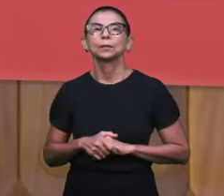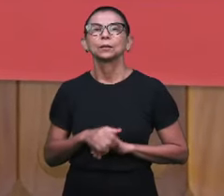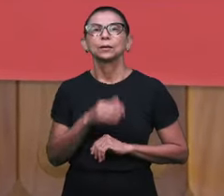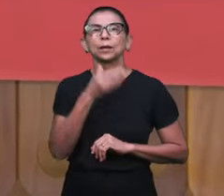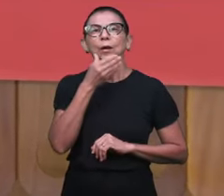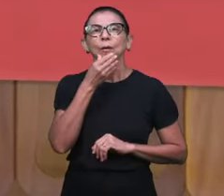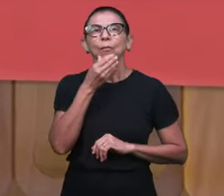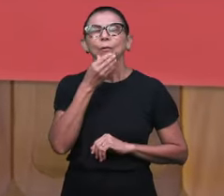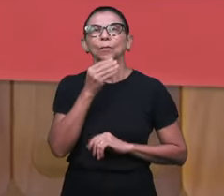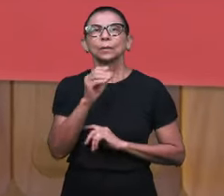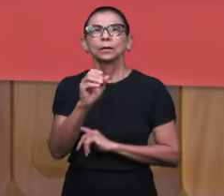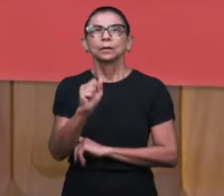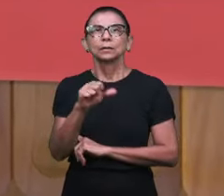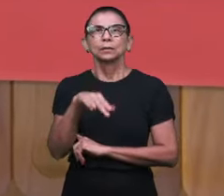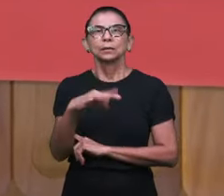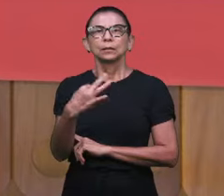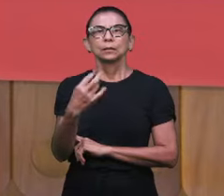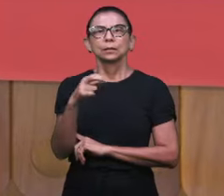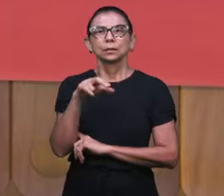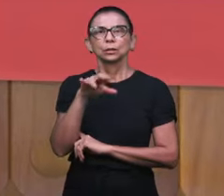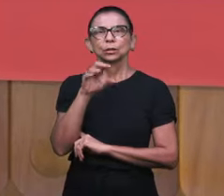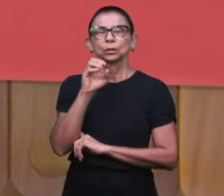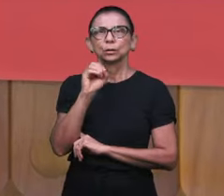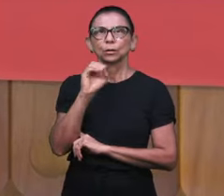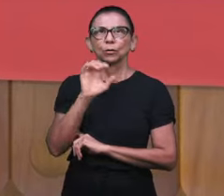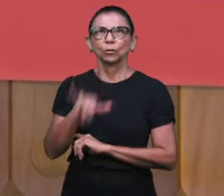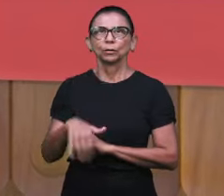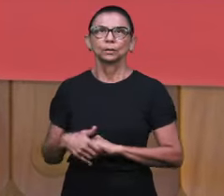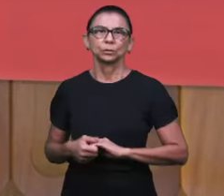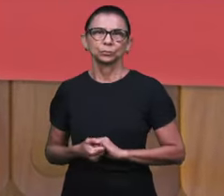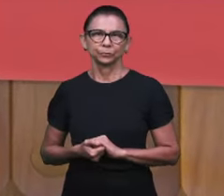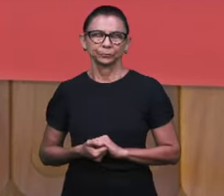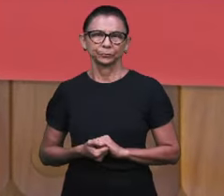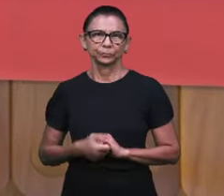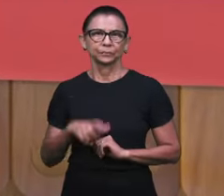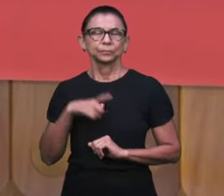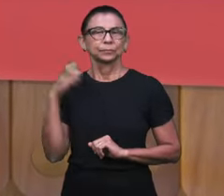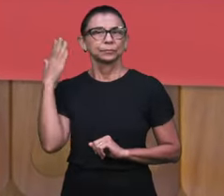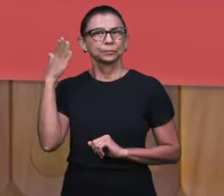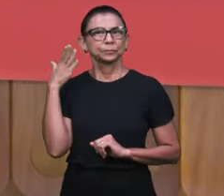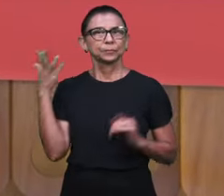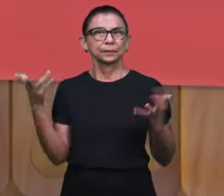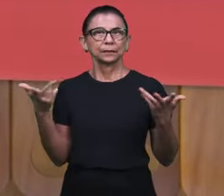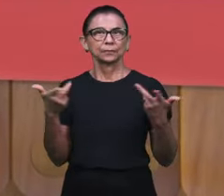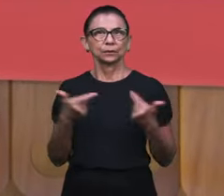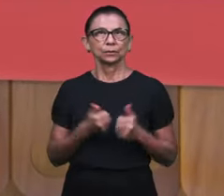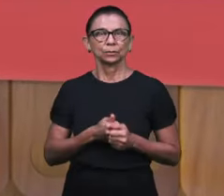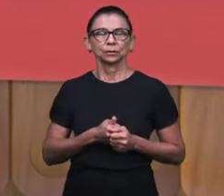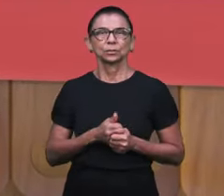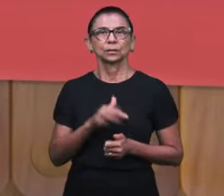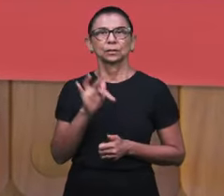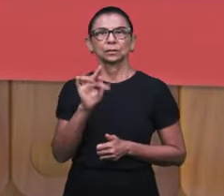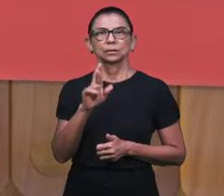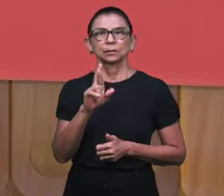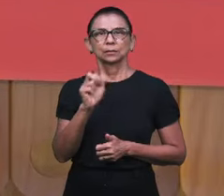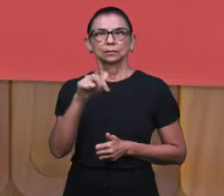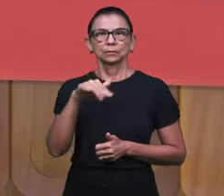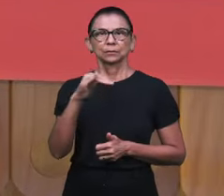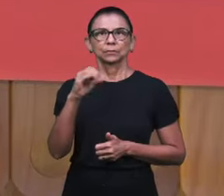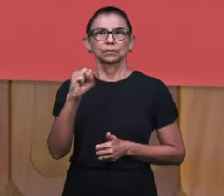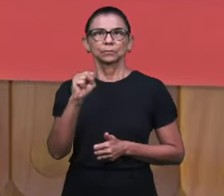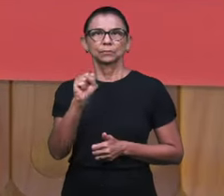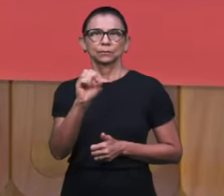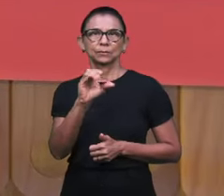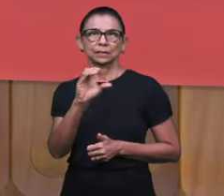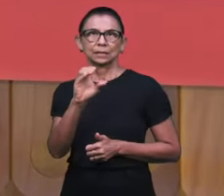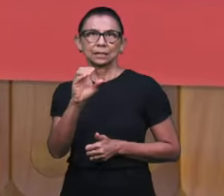uma mensagem maravilhosa que Roraima está precisando. Francisco, se você não tiver dinheiro, nós vamos